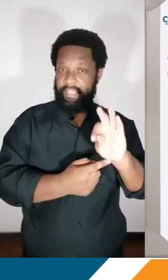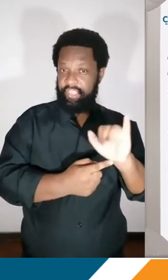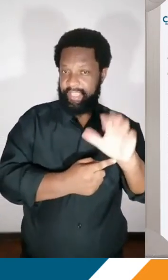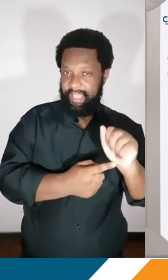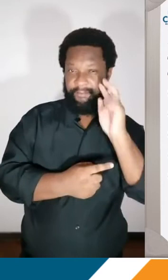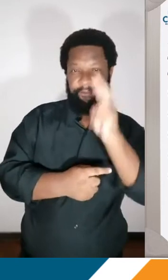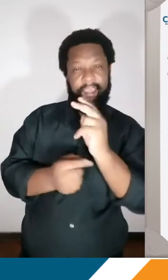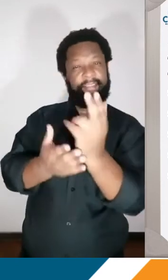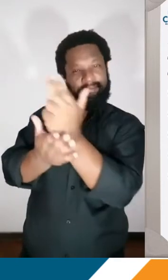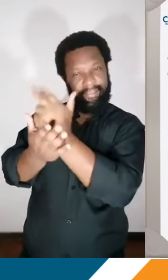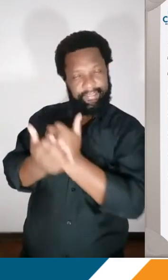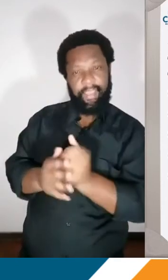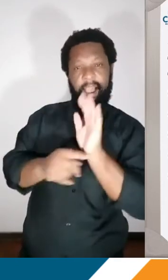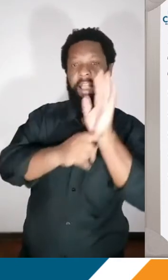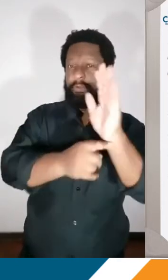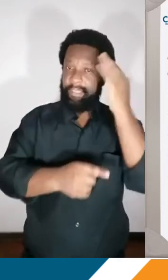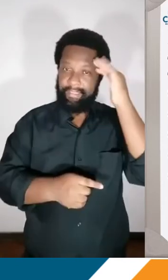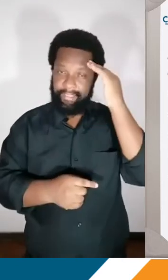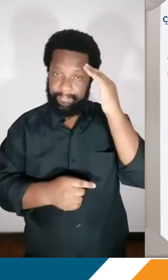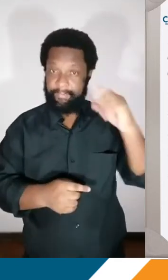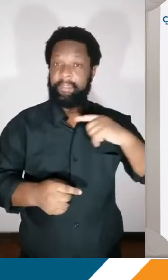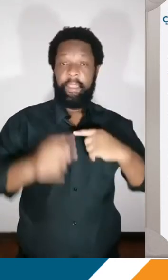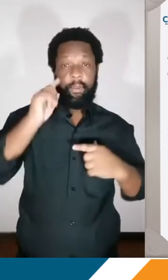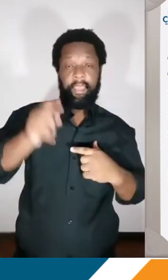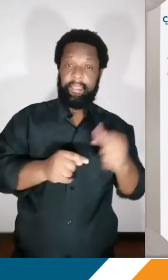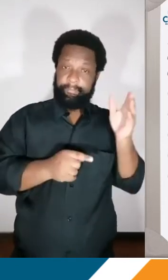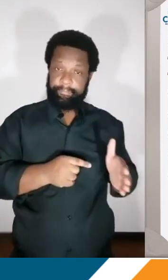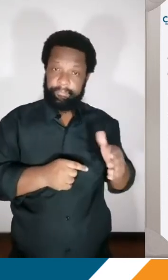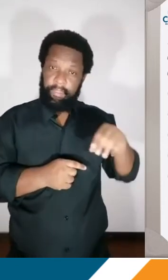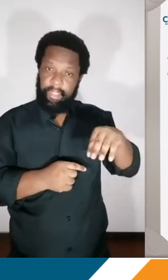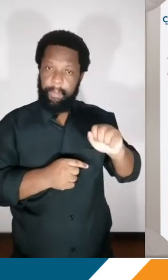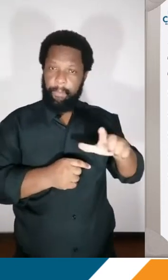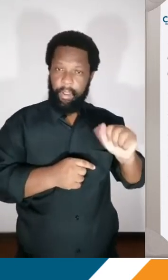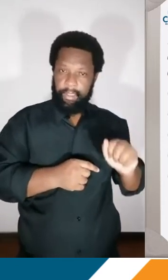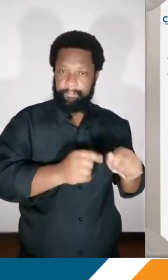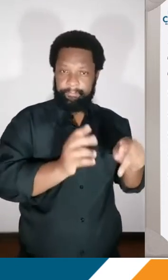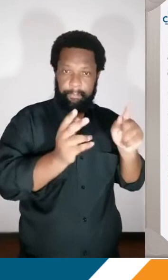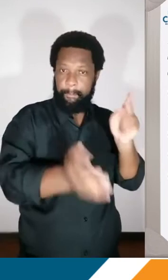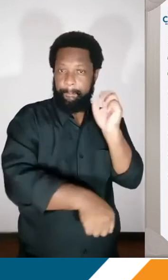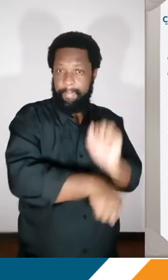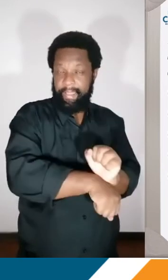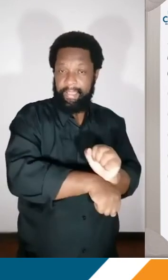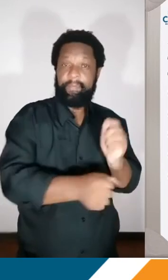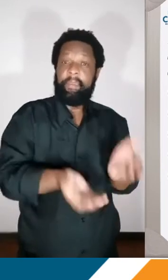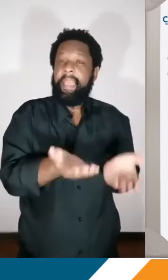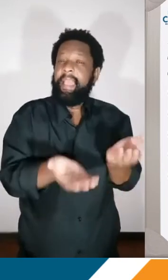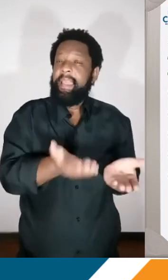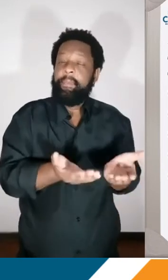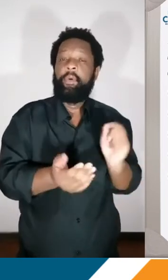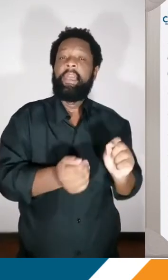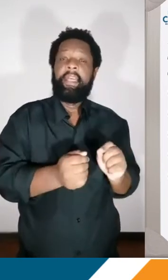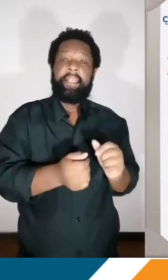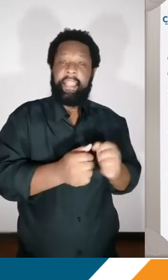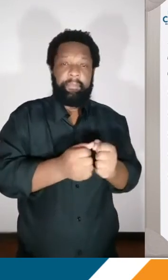está acontecendo aí. A gente tem aqui nessa posição a mola no seu estado de equilíbrio, né? Que é quando ela